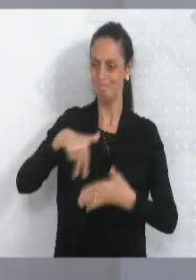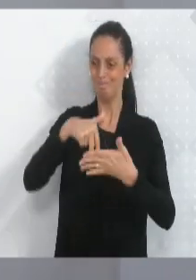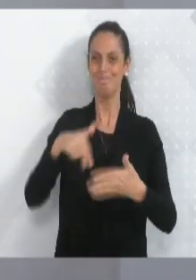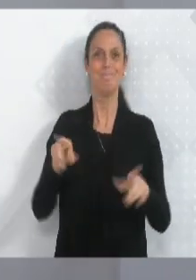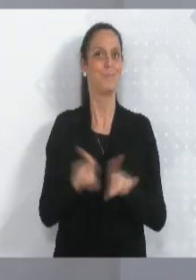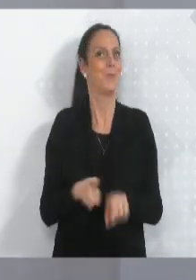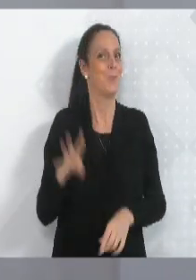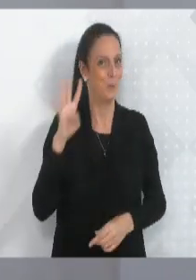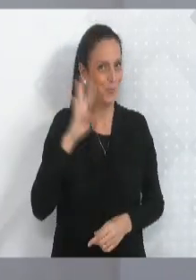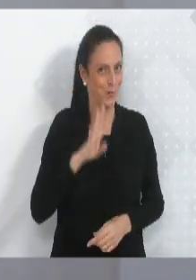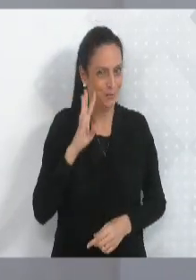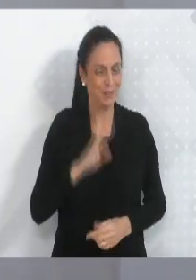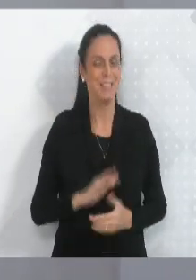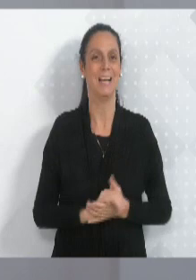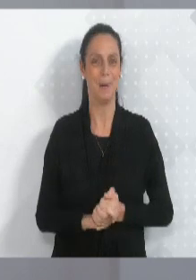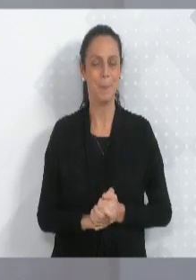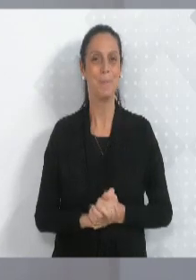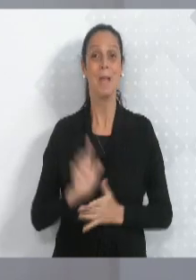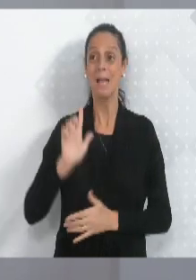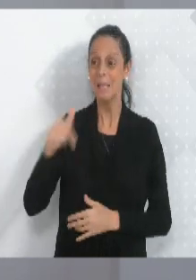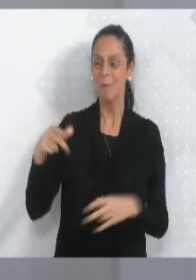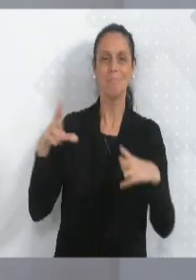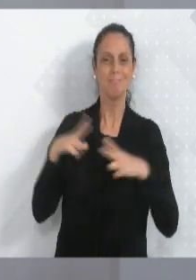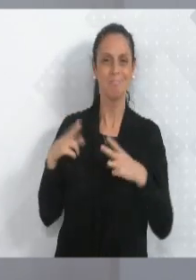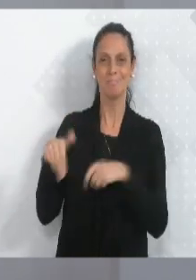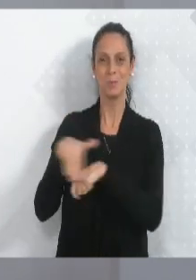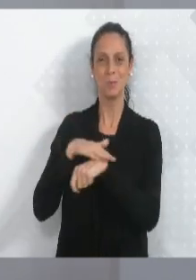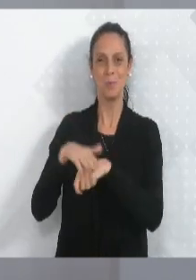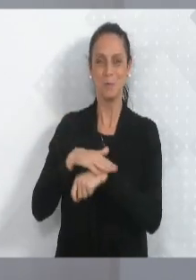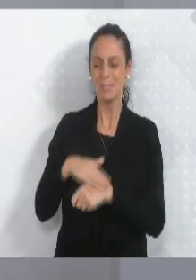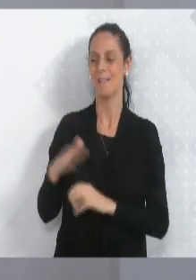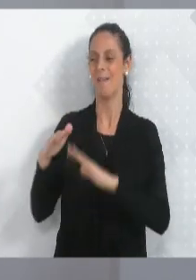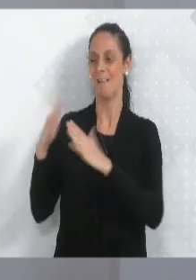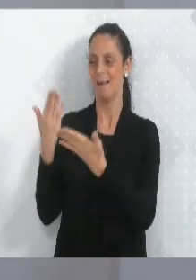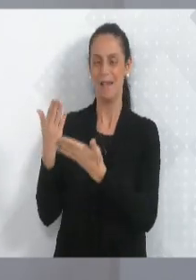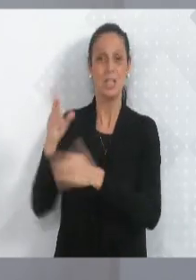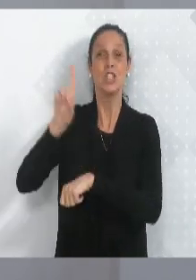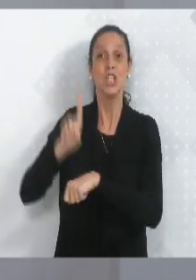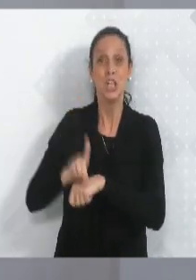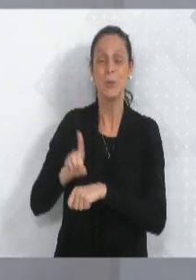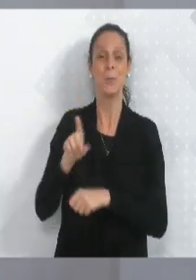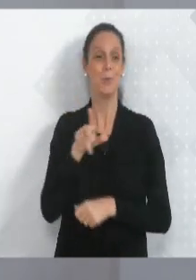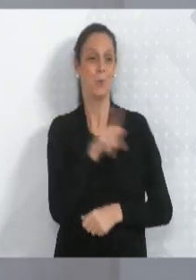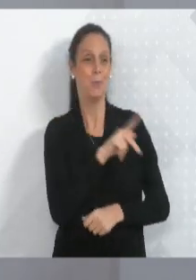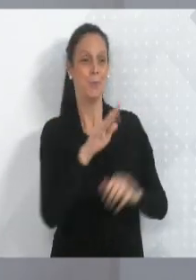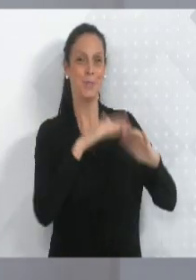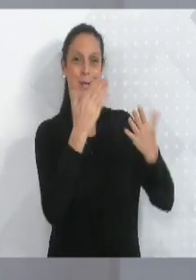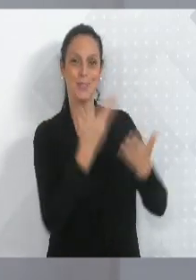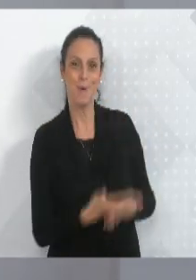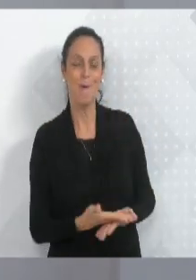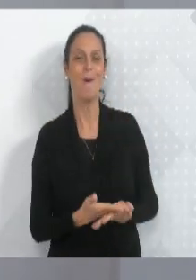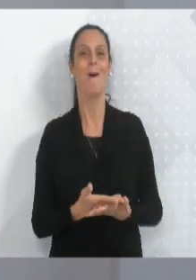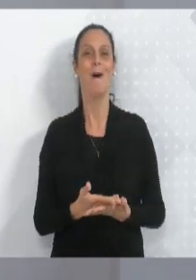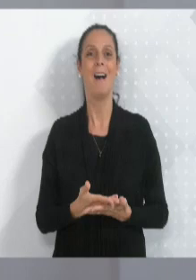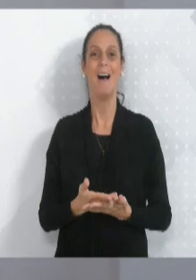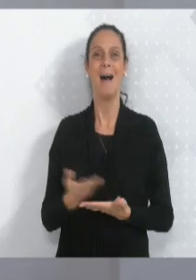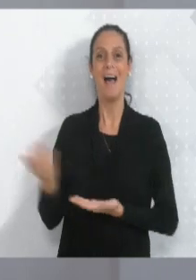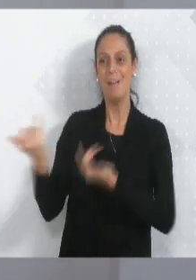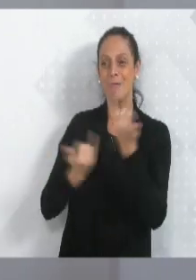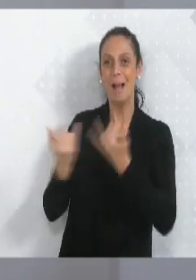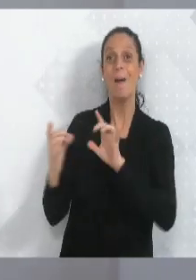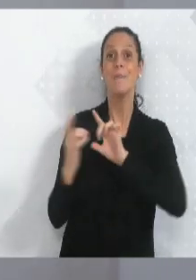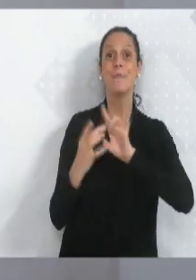legal, depois eu conversando com os professores e com o diretor da escola, tiveram uma experiência maravilhosa. Voltaram e estiveram dentro da escola de